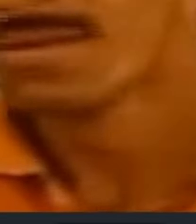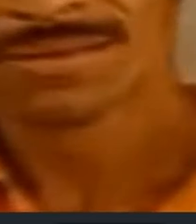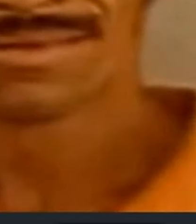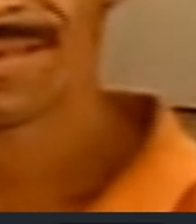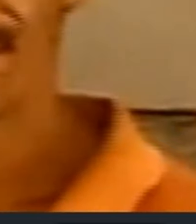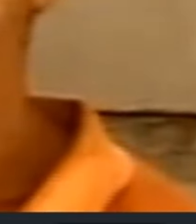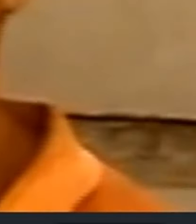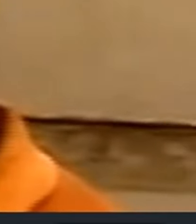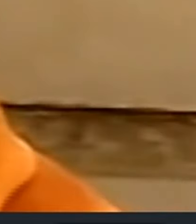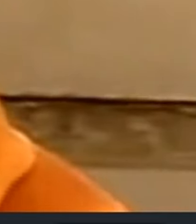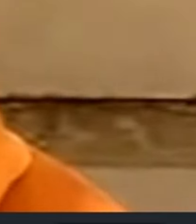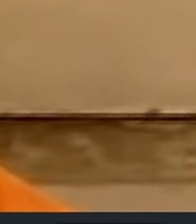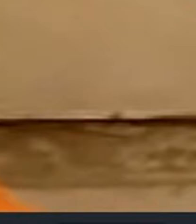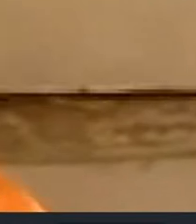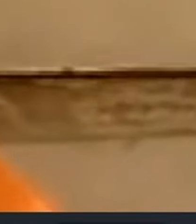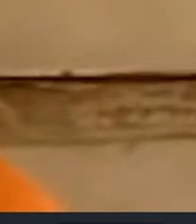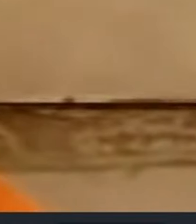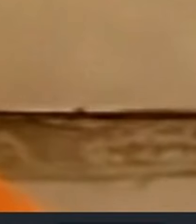2008.